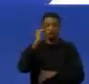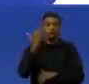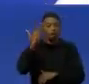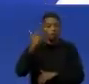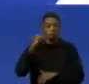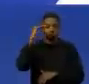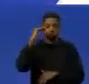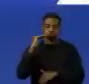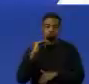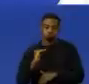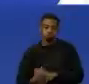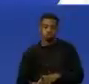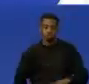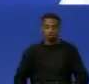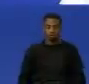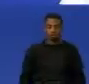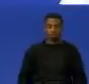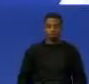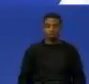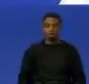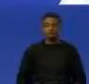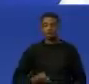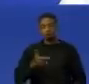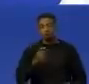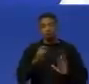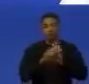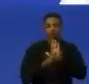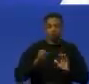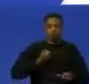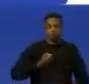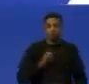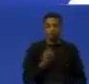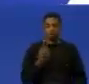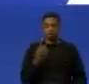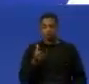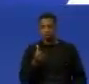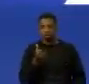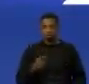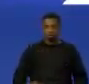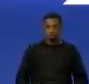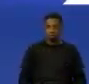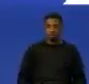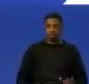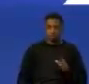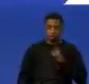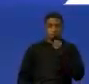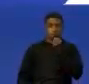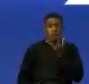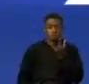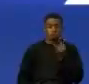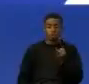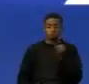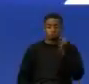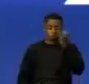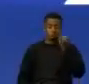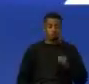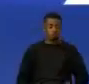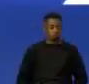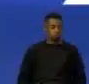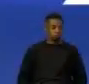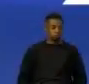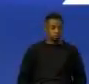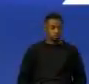próxima questão, questão de número 116, uma questão belíssima, uma questão